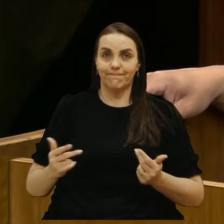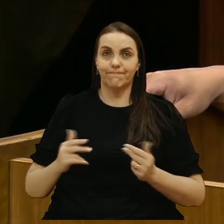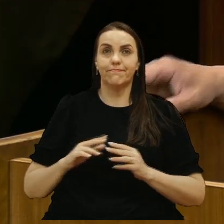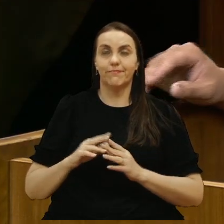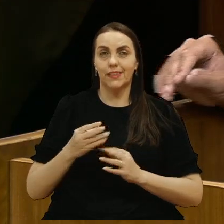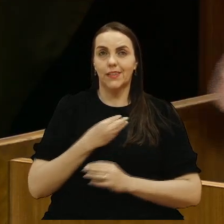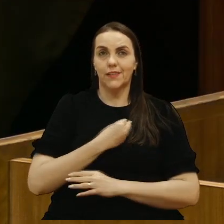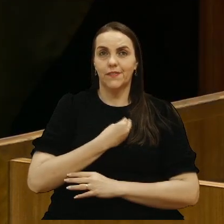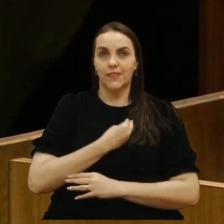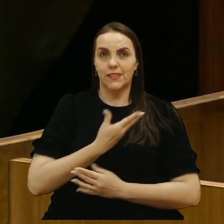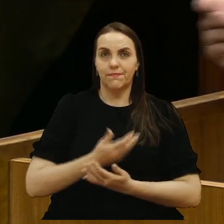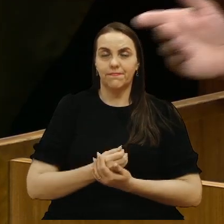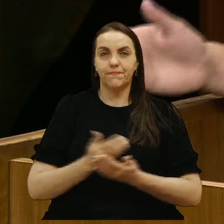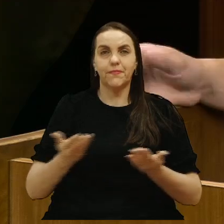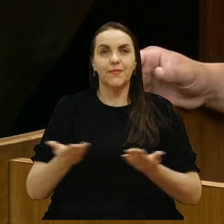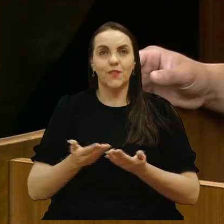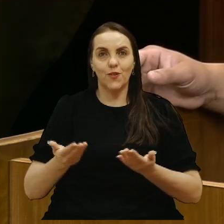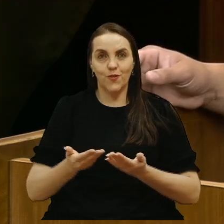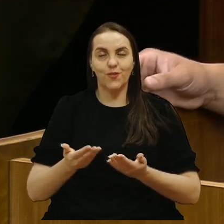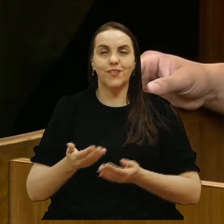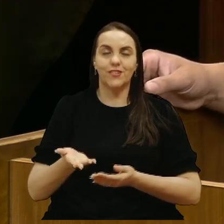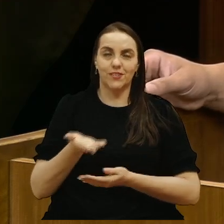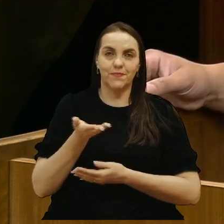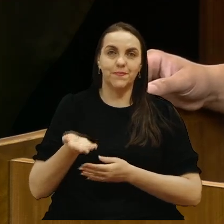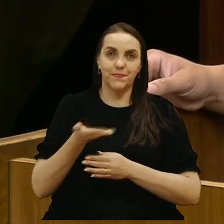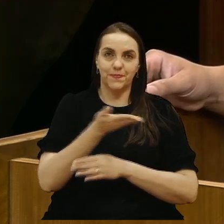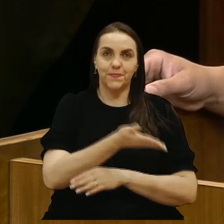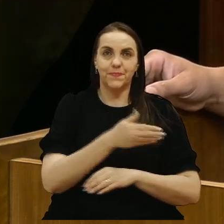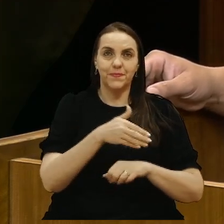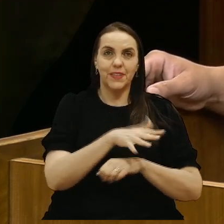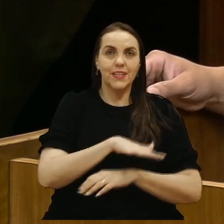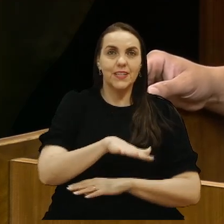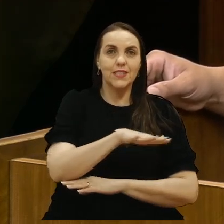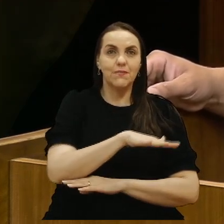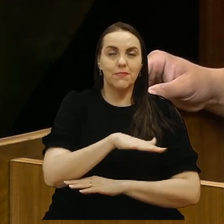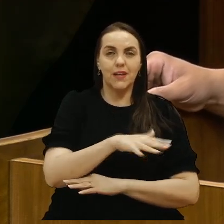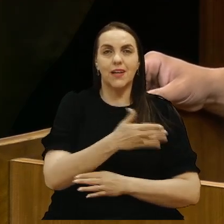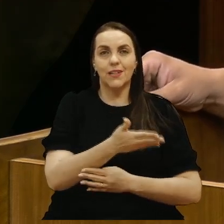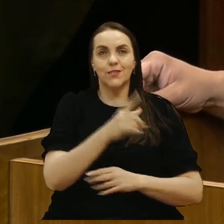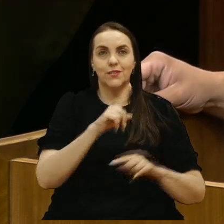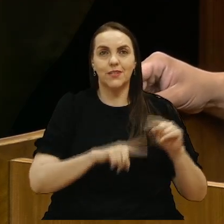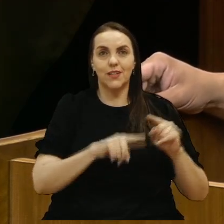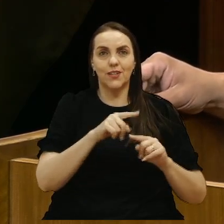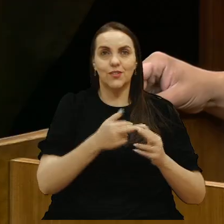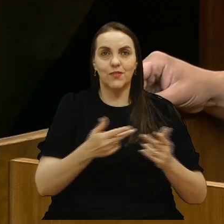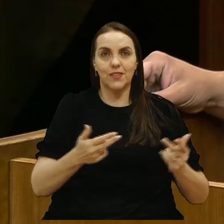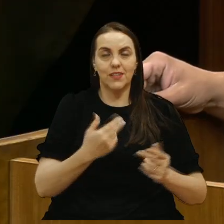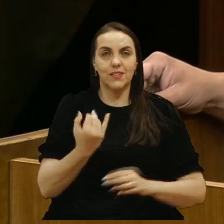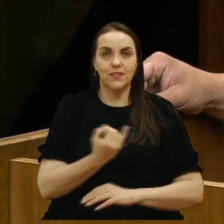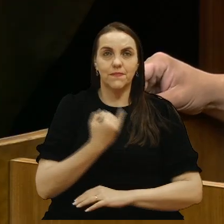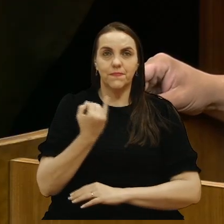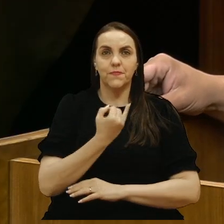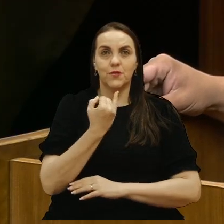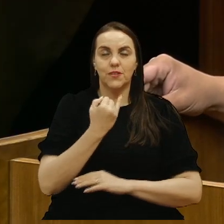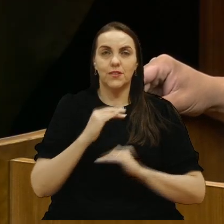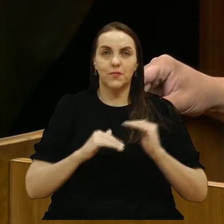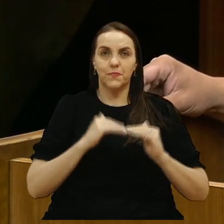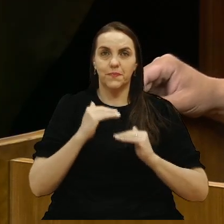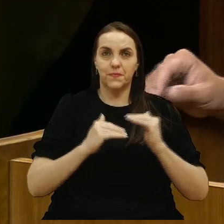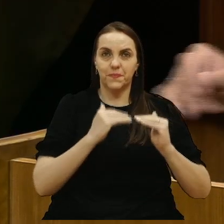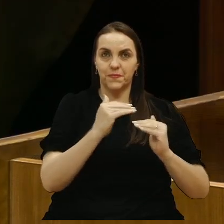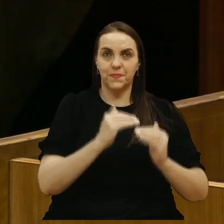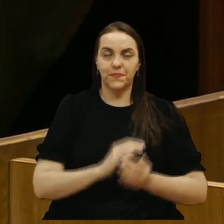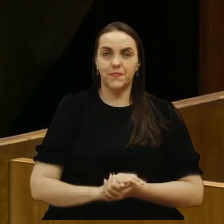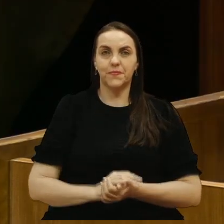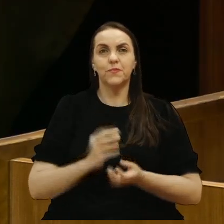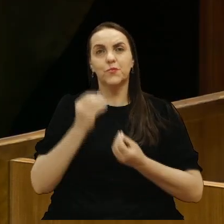na vida. E hoje eles conseguem ter um espaço com atividades importantes para se desenvolver. Então,